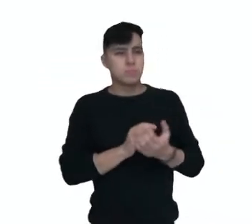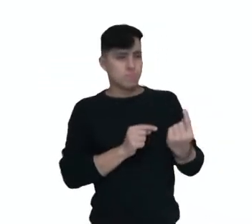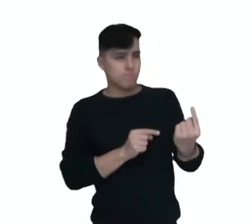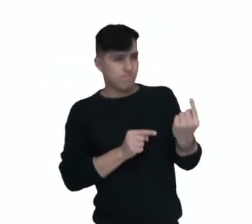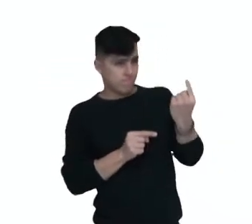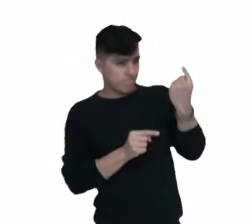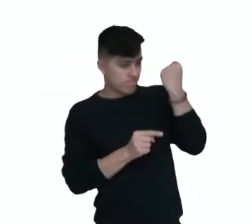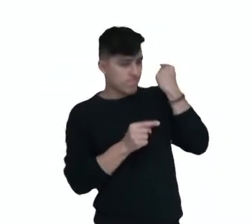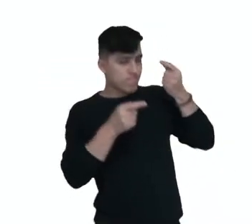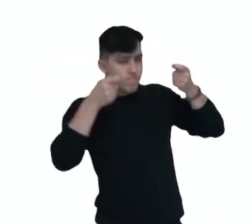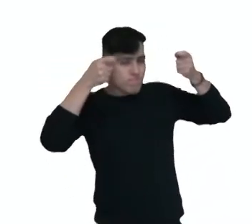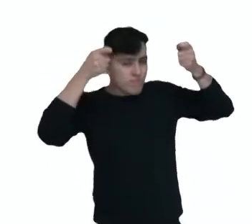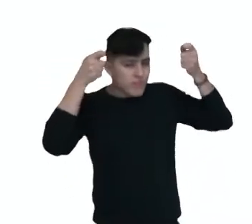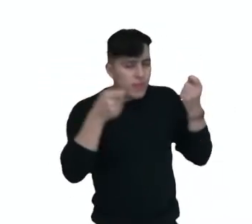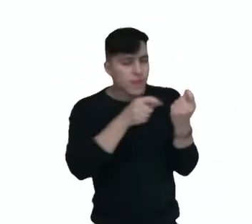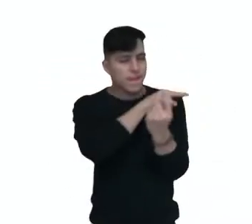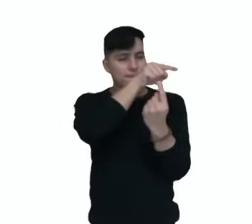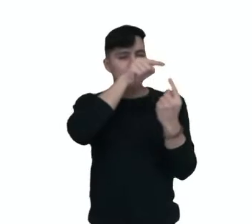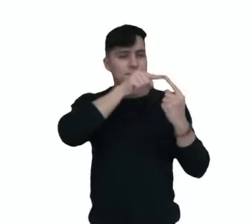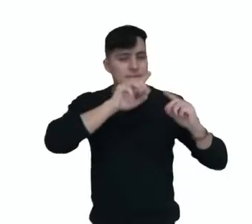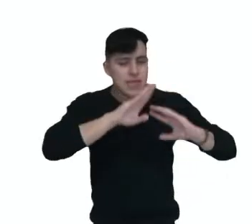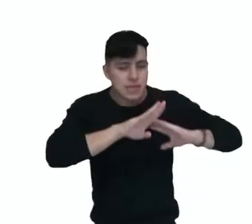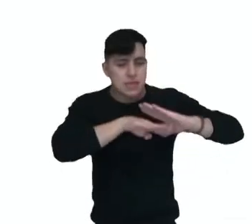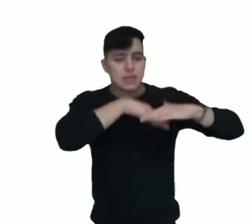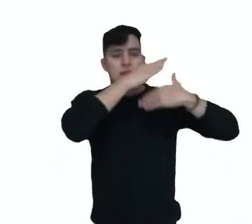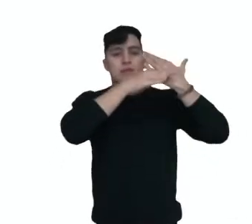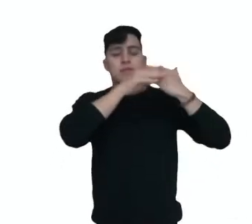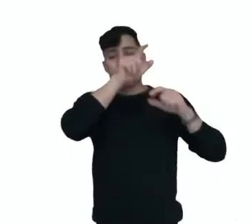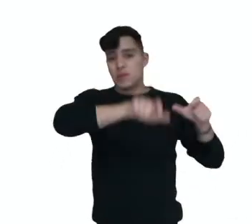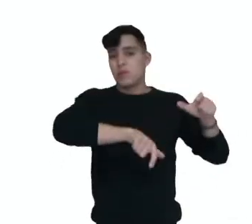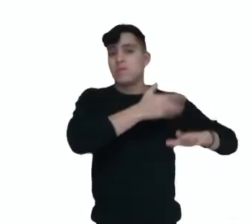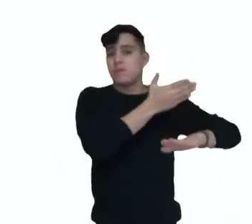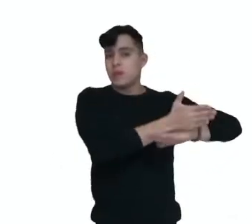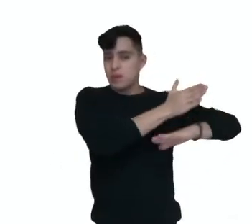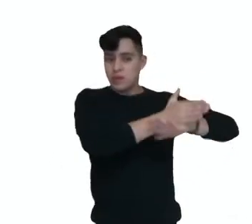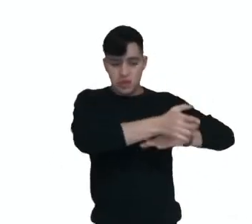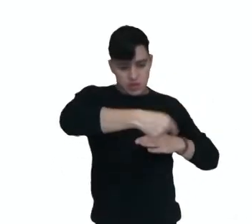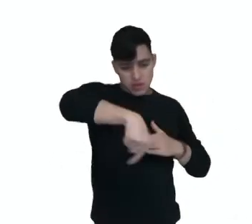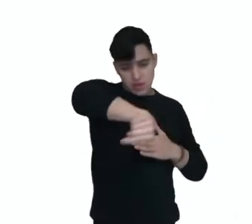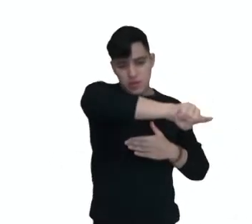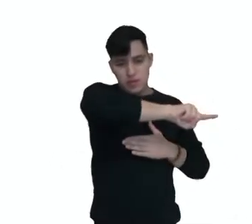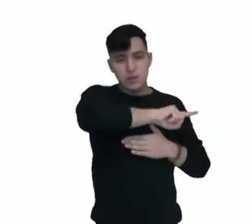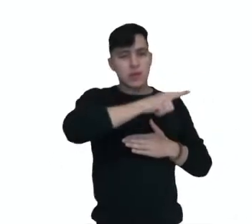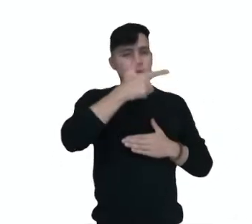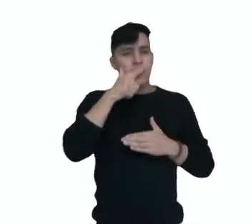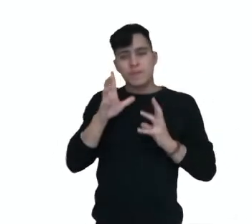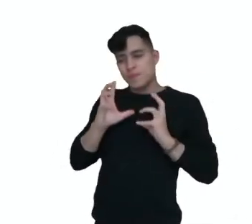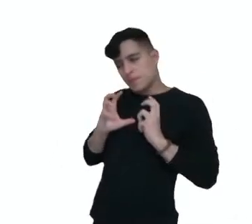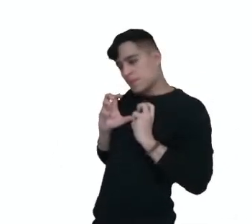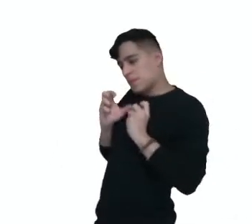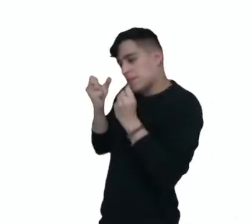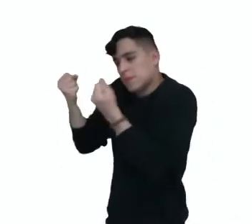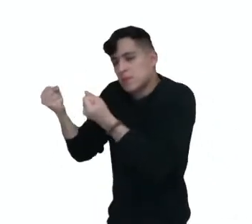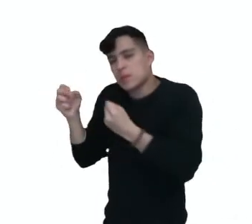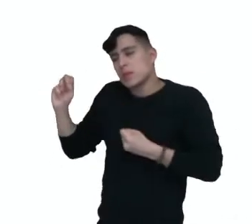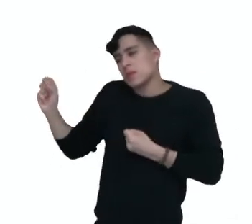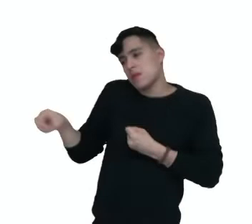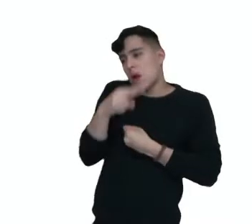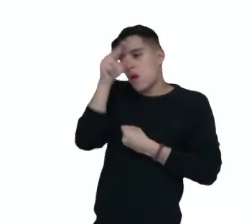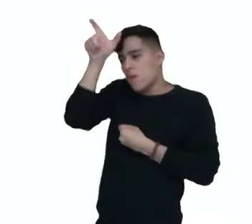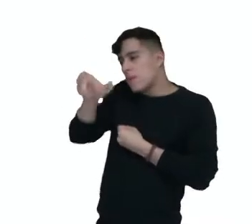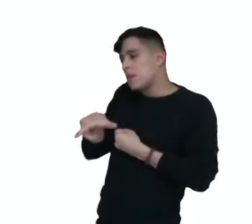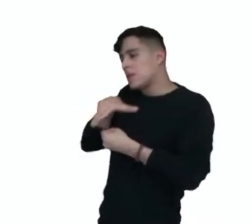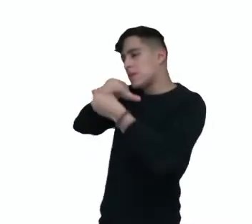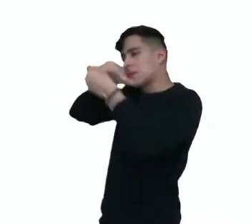por objetivo um autodesenvolvimento de seus praticantes, para que possam defender ou submeter o